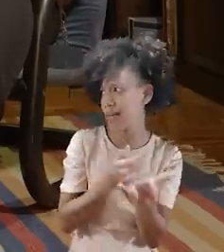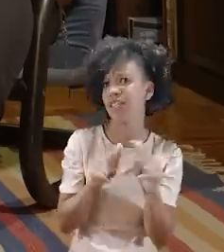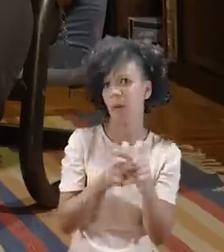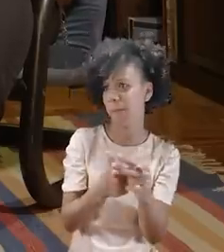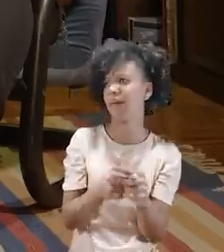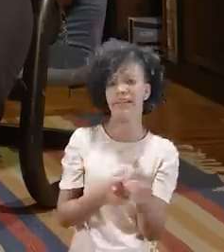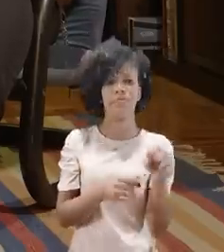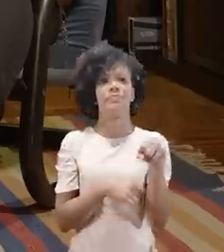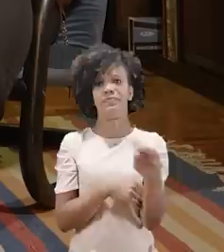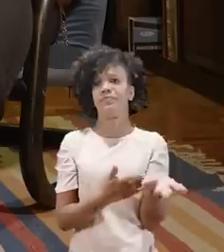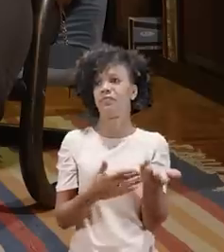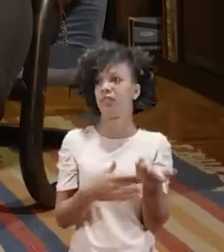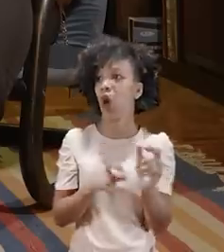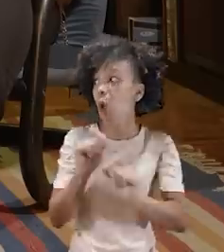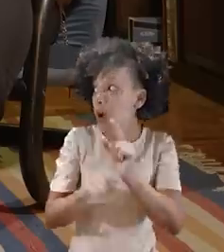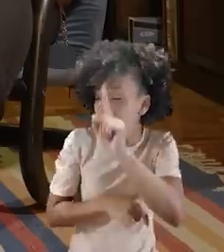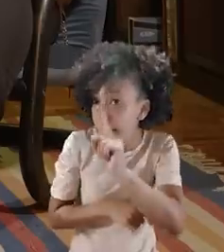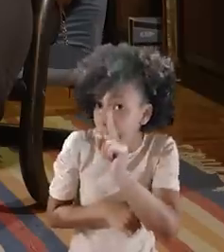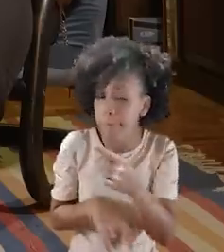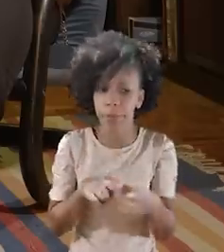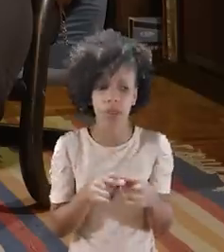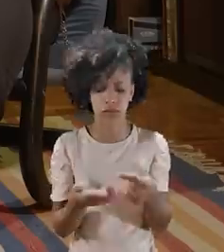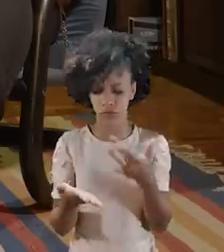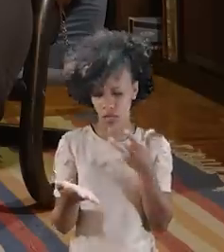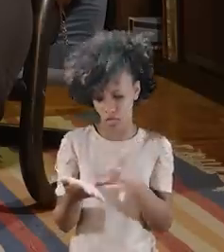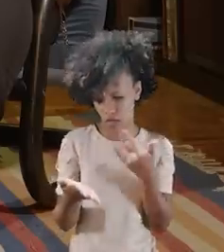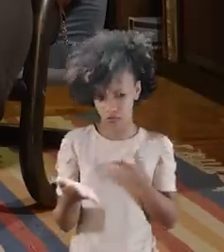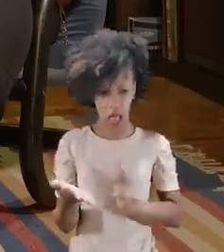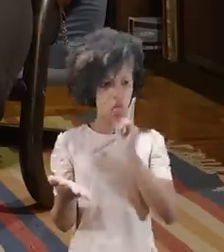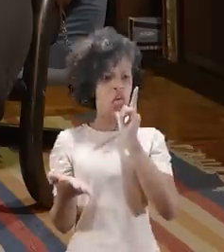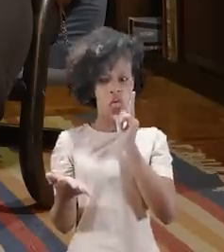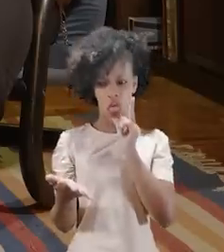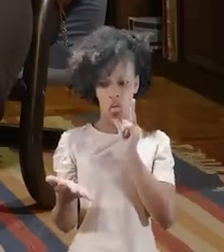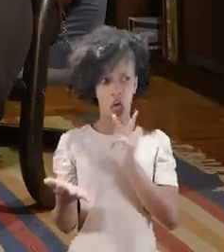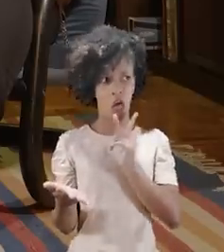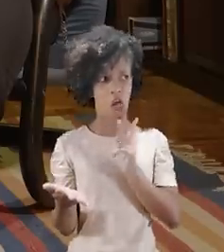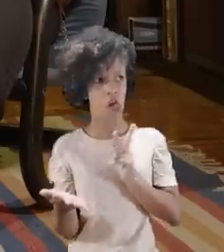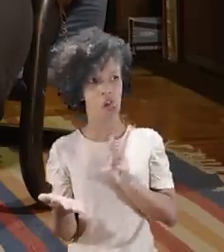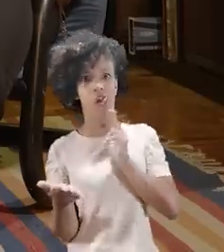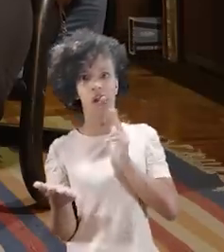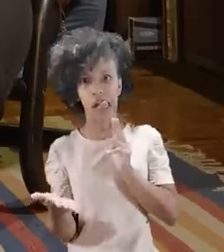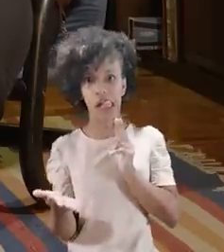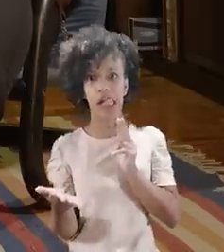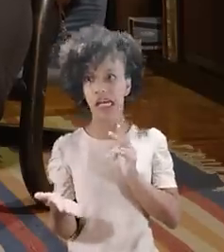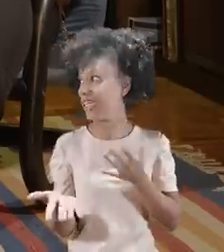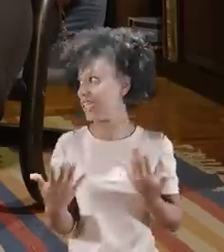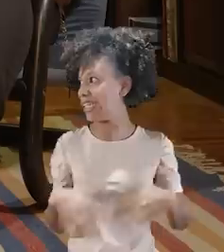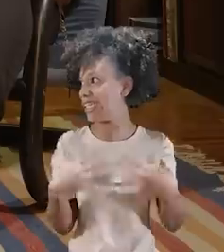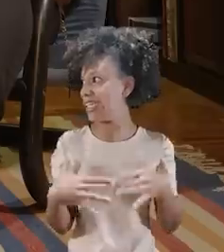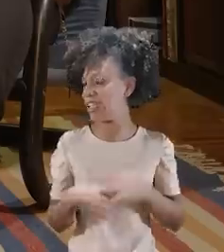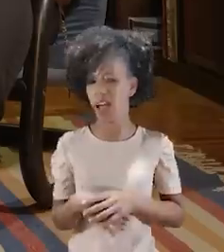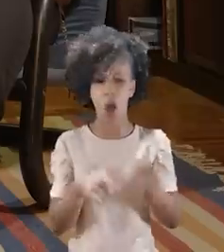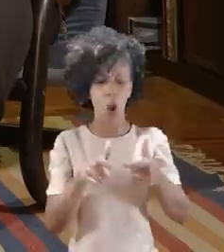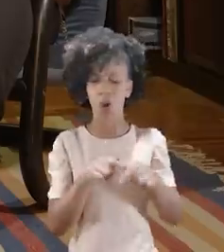parecia uma mecânica mecânica O que é muito perigoso você tá vendo na Playboy ficar de pau duro e o cara mexendo aqui pega aí que da merda é o